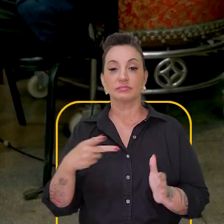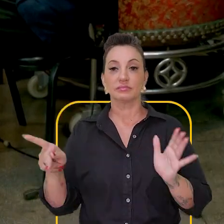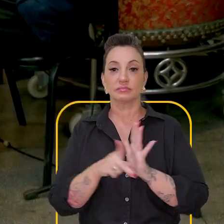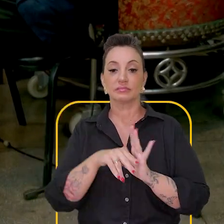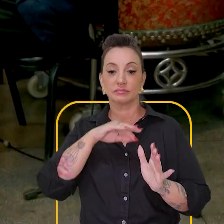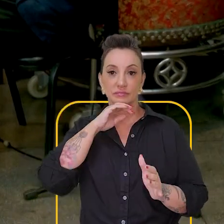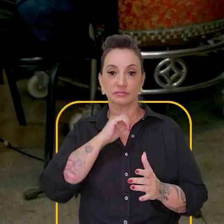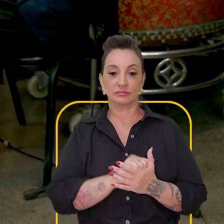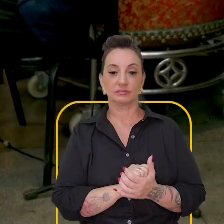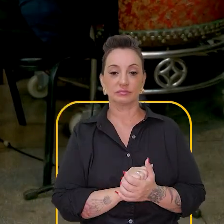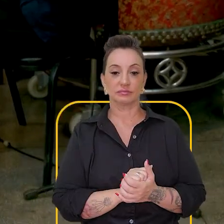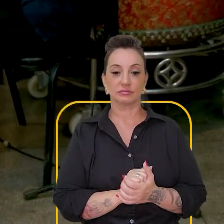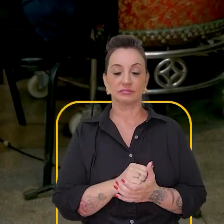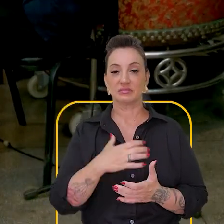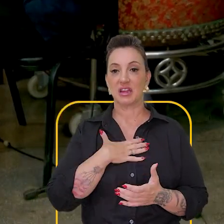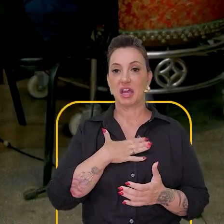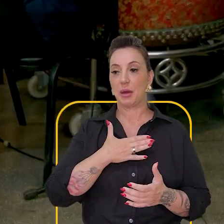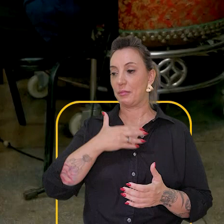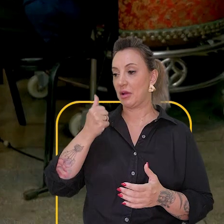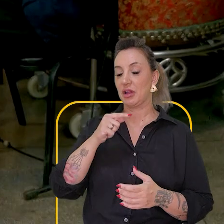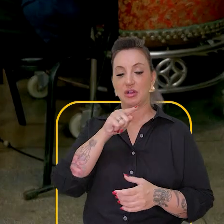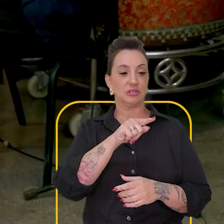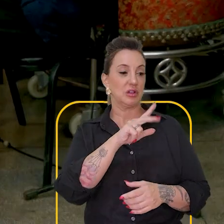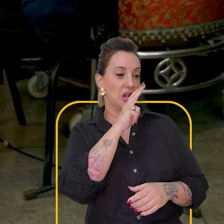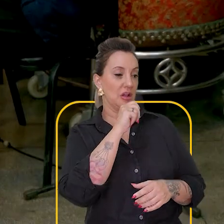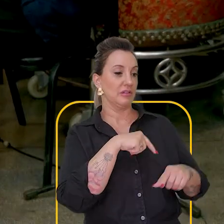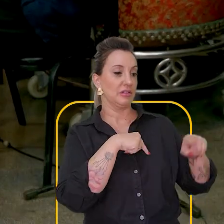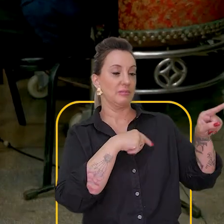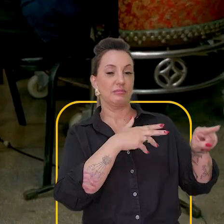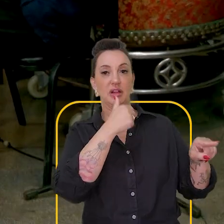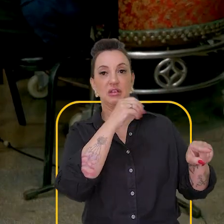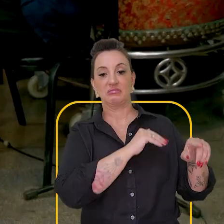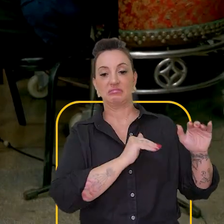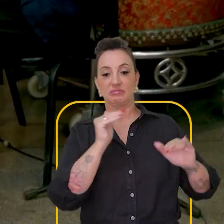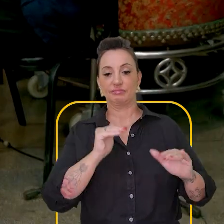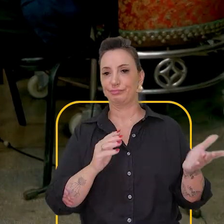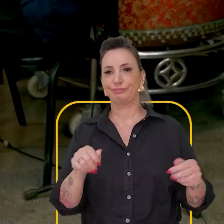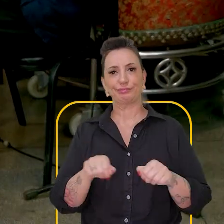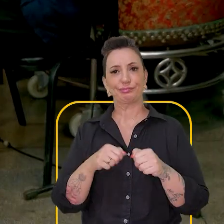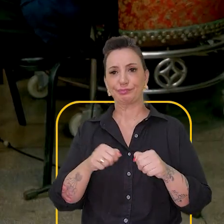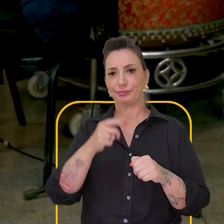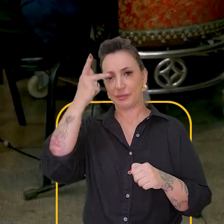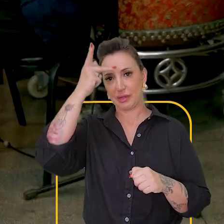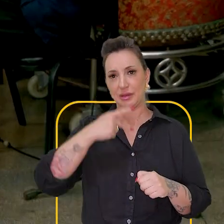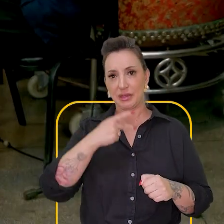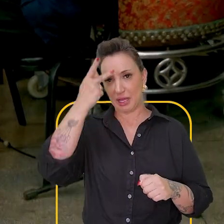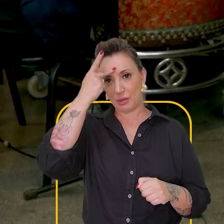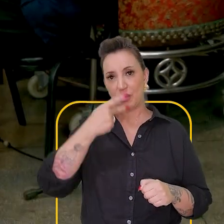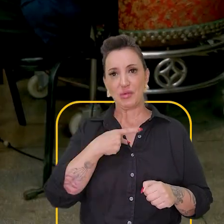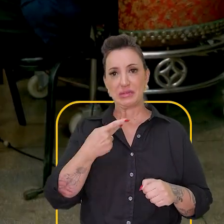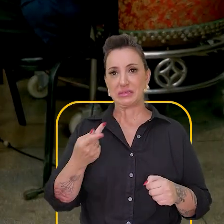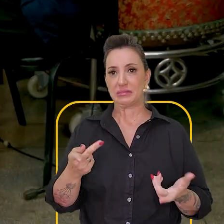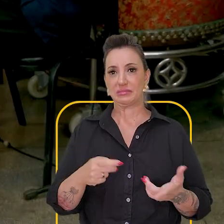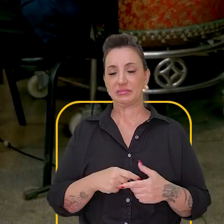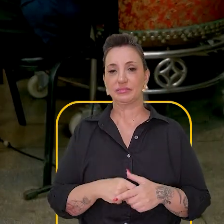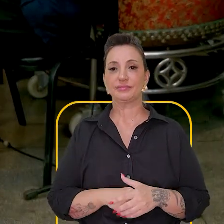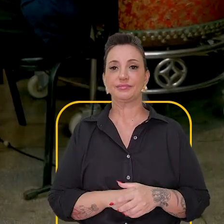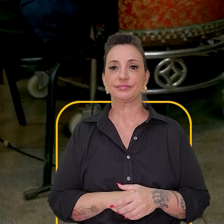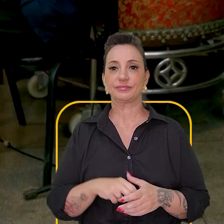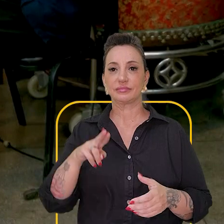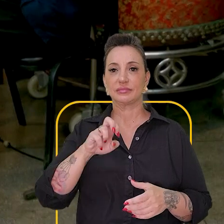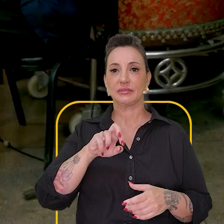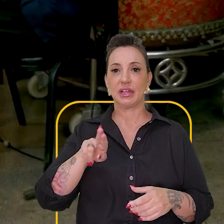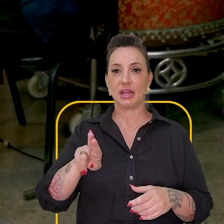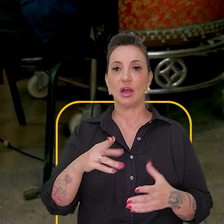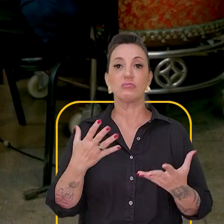humano né então o Nereu me abraçou né e até um fato interessante porque como